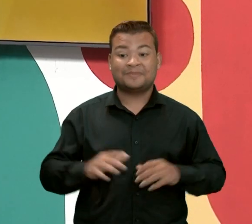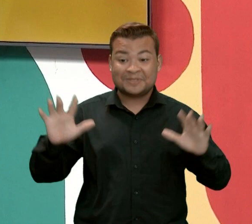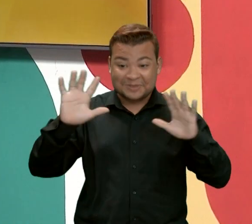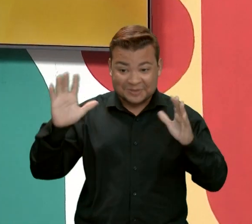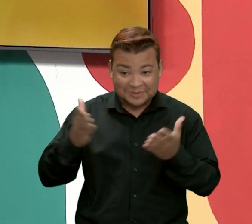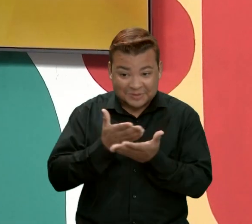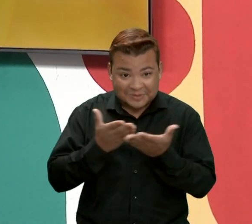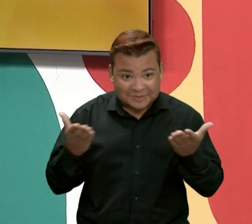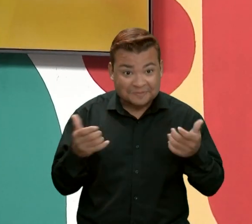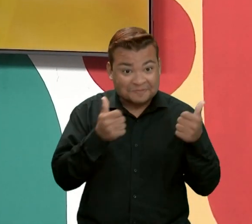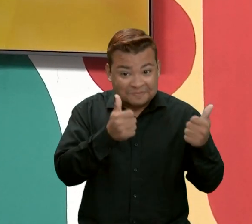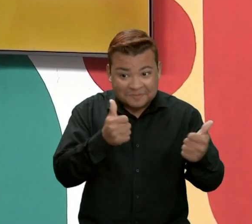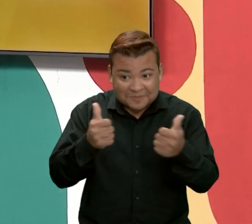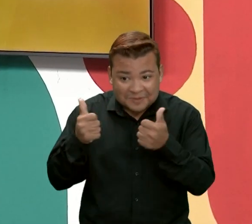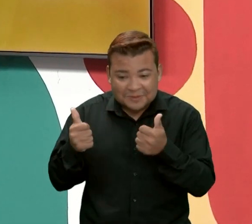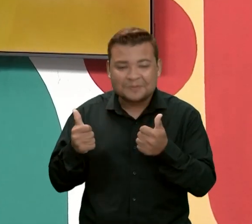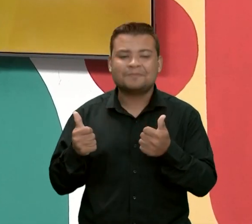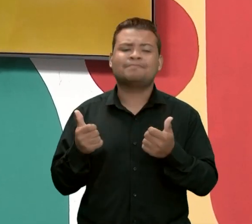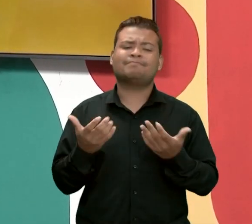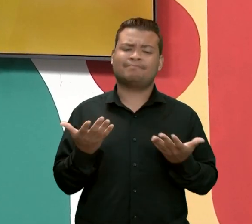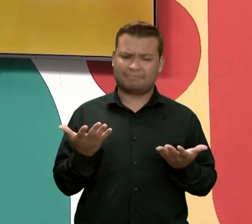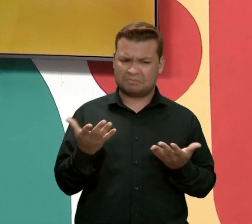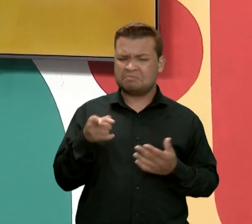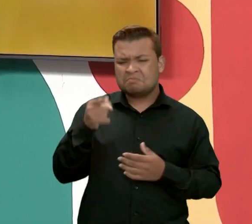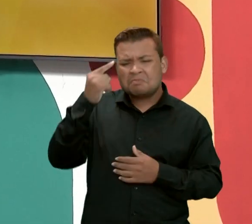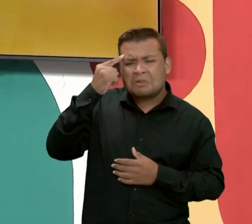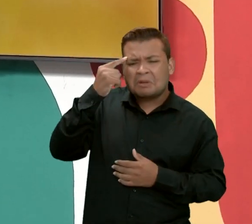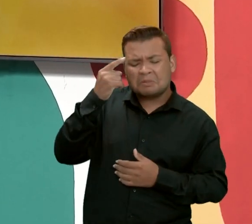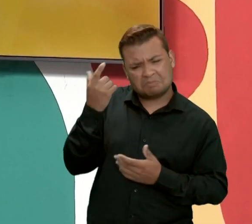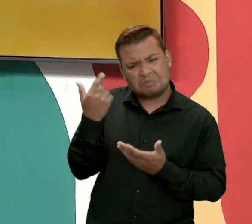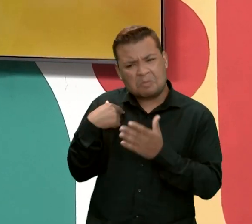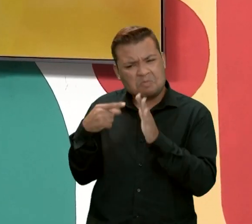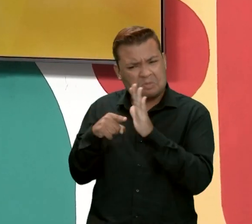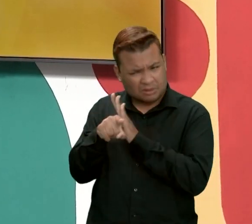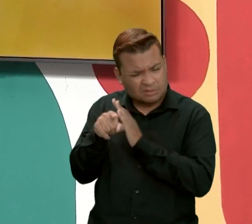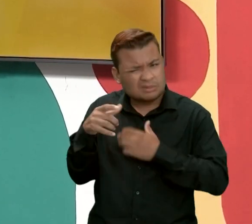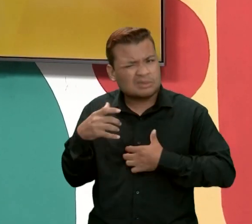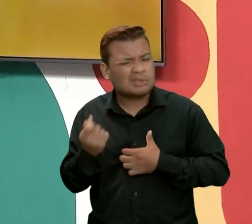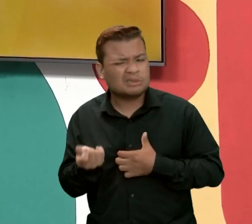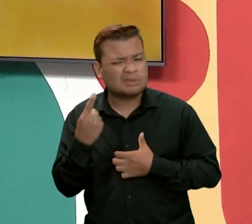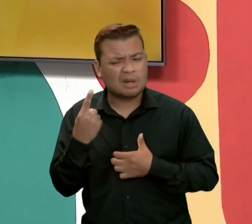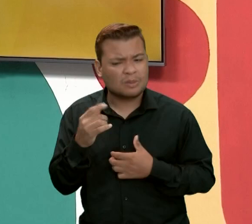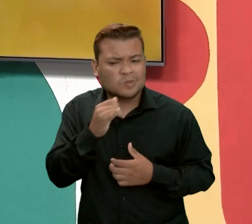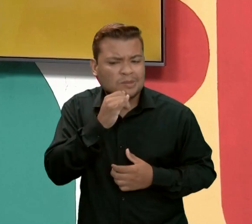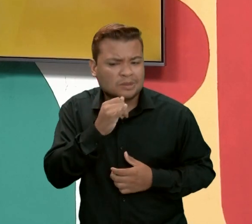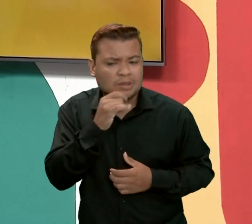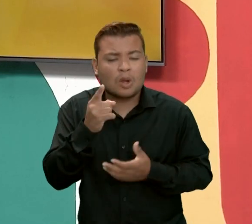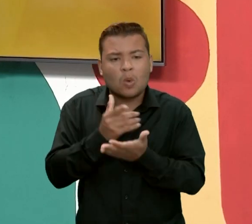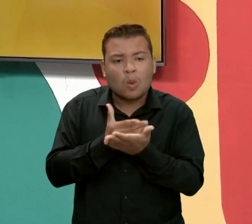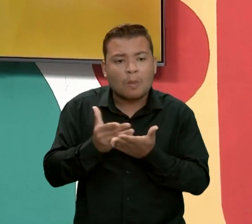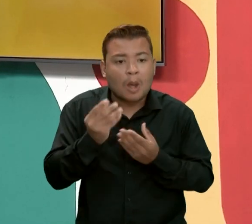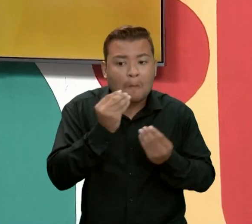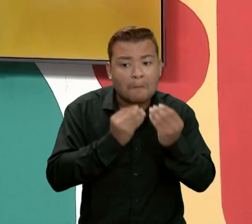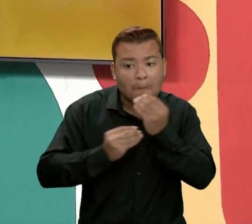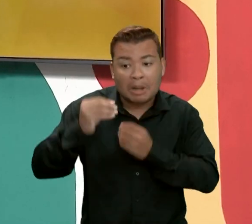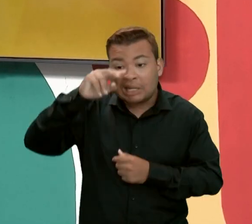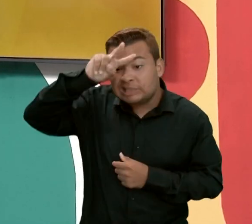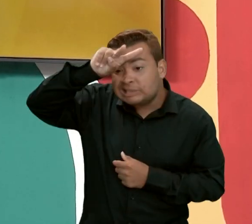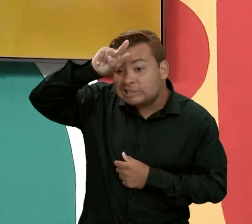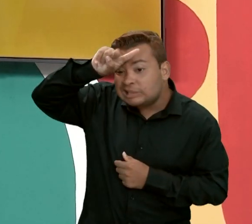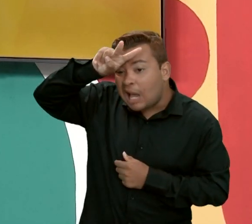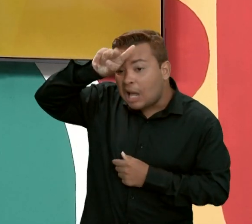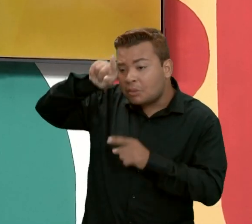Olá para você, tudo bem, pessoal? Seria estranho eu perguntar se começar a comer insetos e derivados